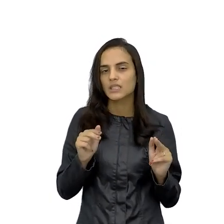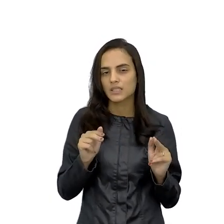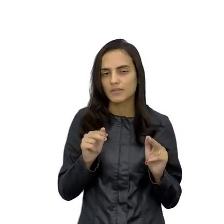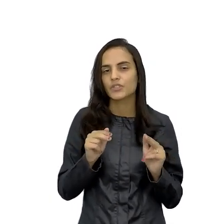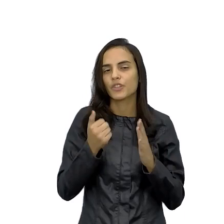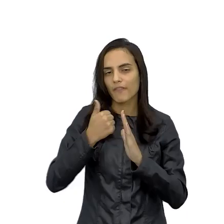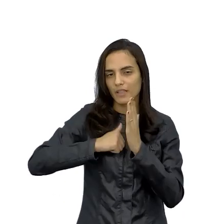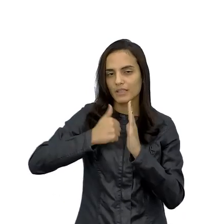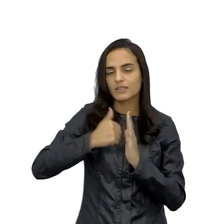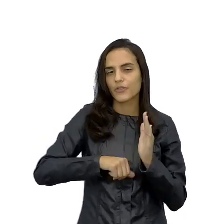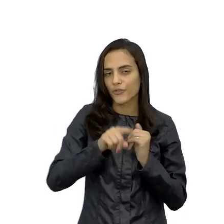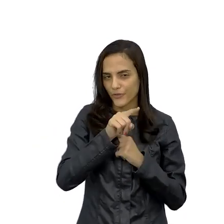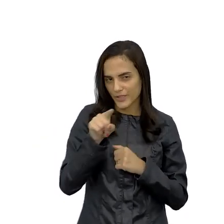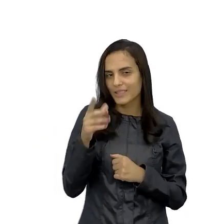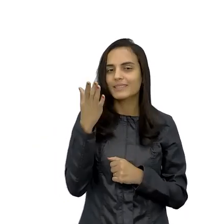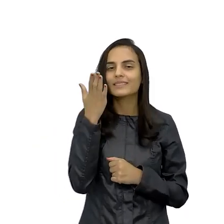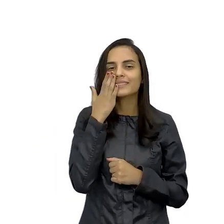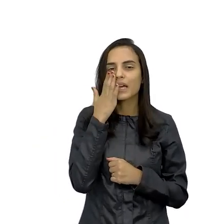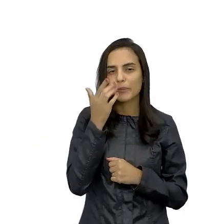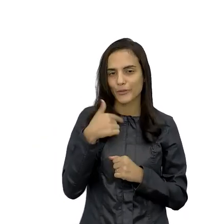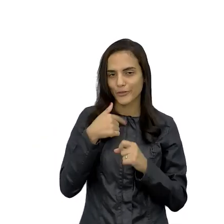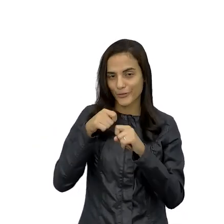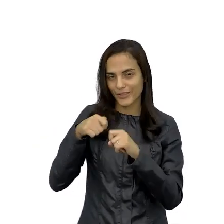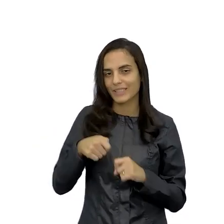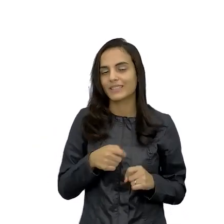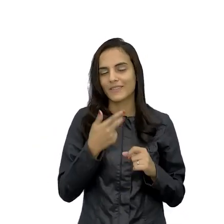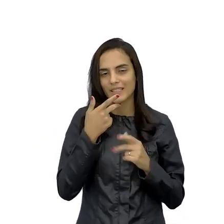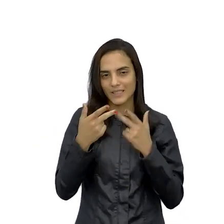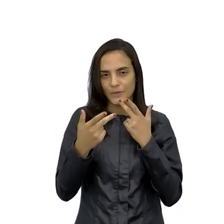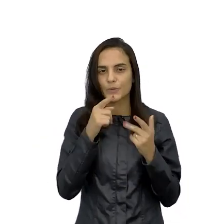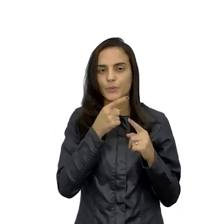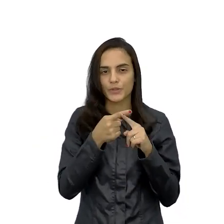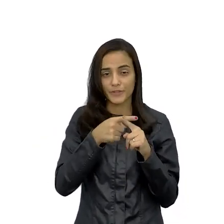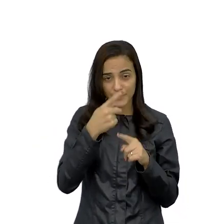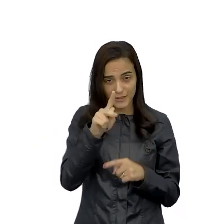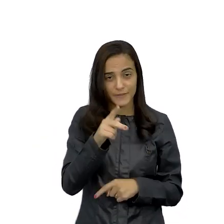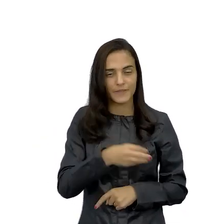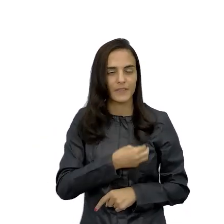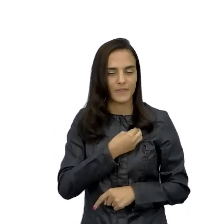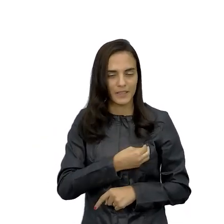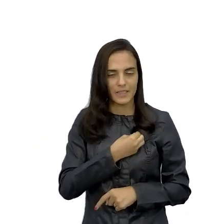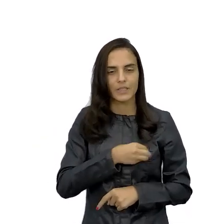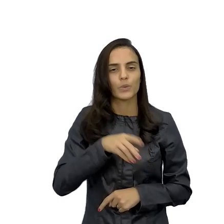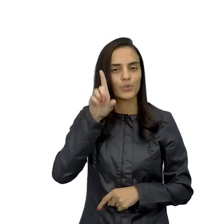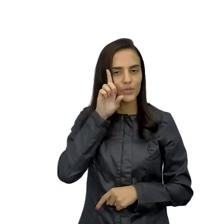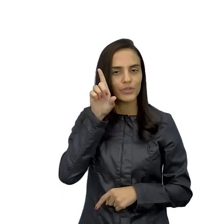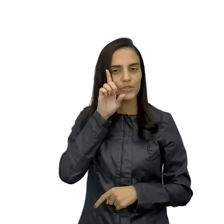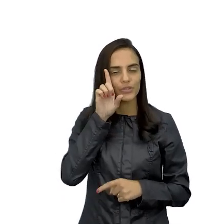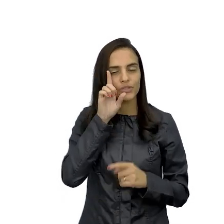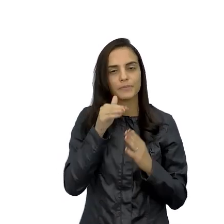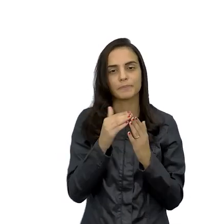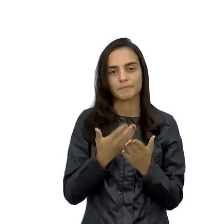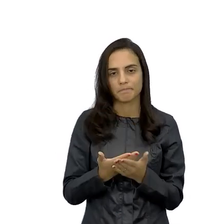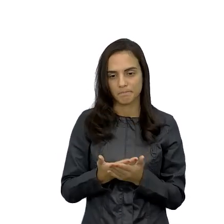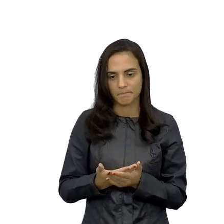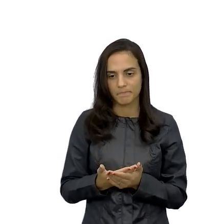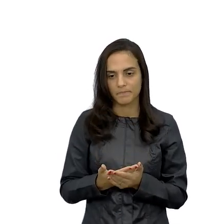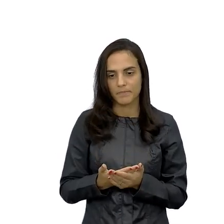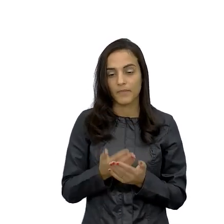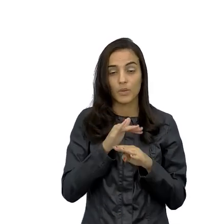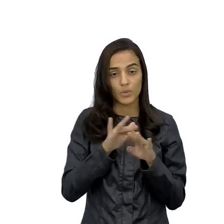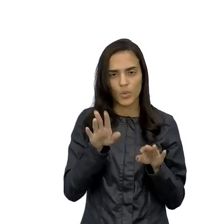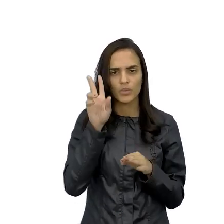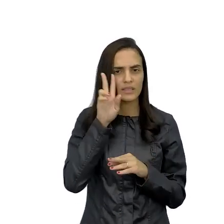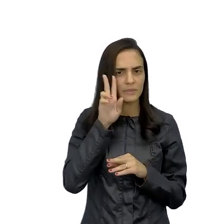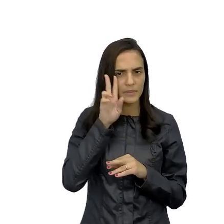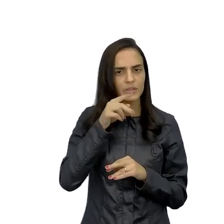tipos de avaliação. Vocês sabem do que eu estou falando porque vocês vivenciam isso no cotidiano da escola. Então, aqui é só um